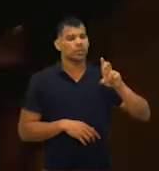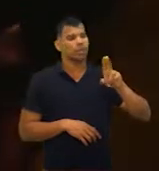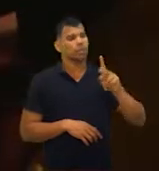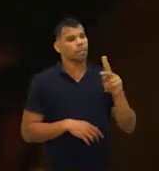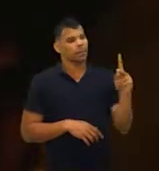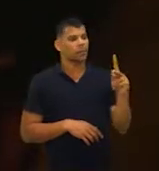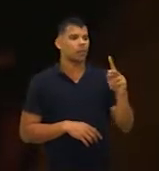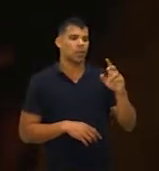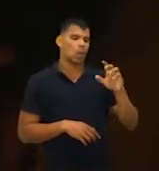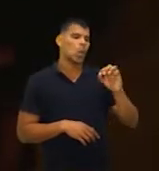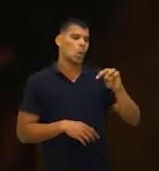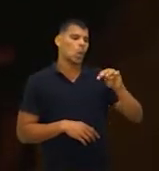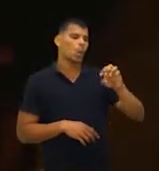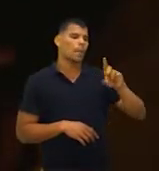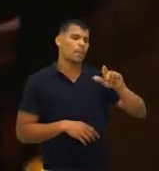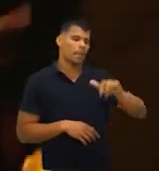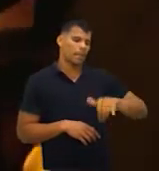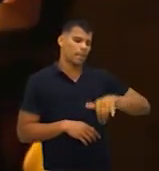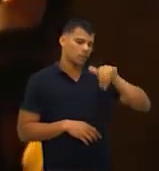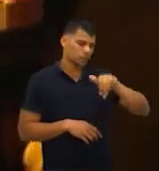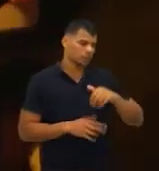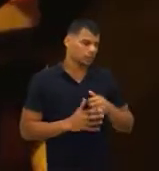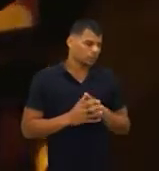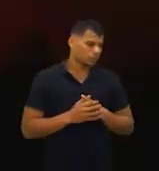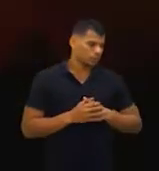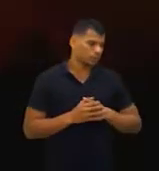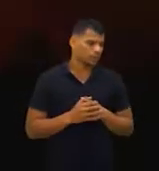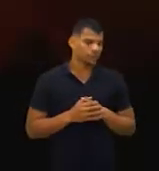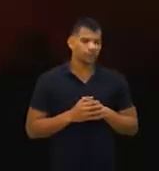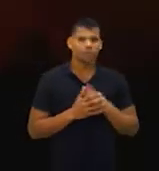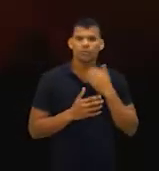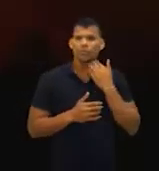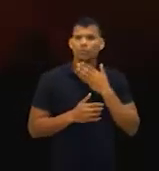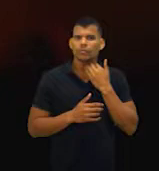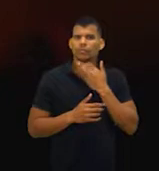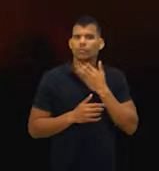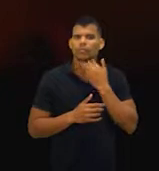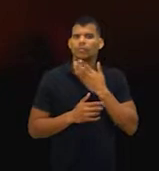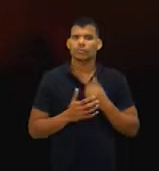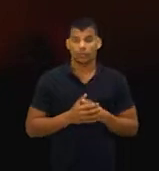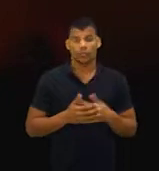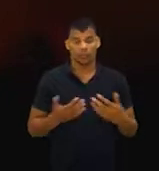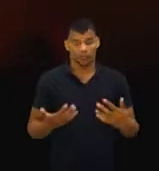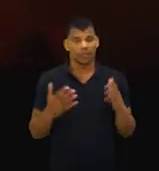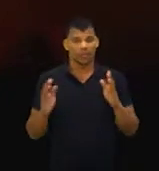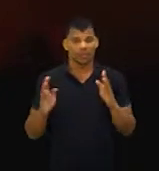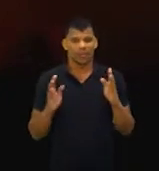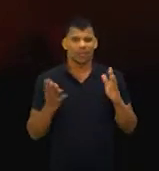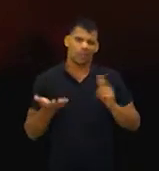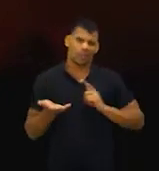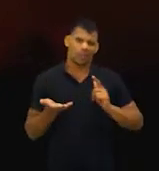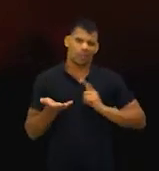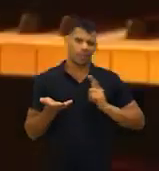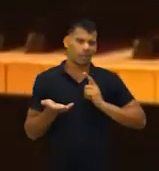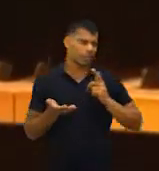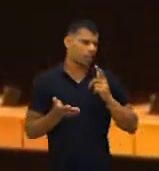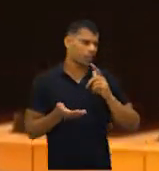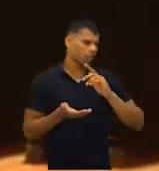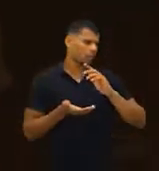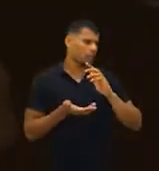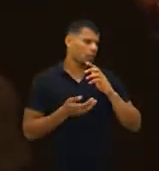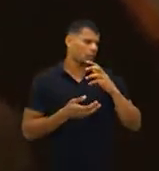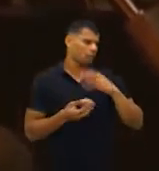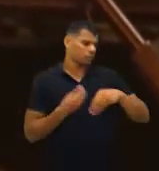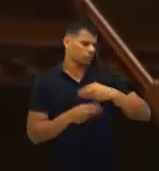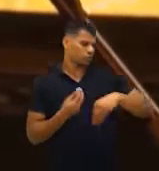Até nessa altura do DVD, acho que uns 35 anos de carreira, que eu privilegiei muito shows de stand-up comedy,